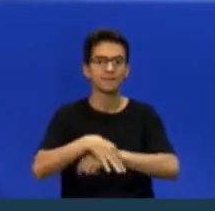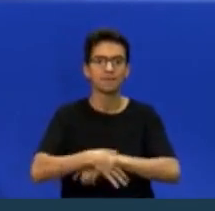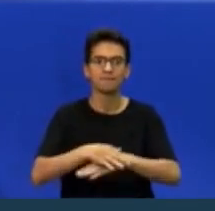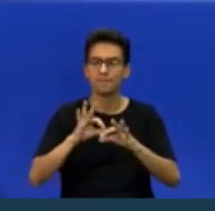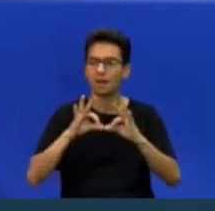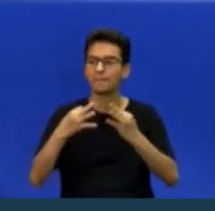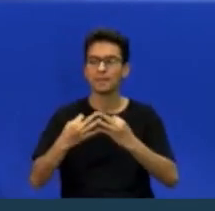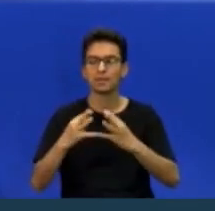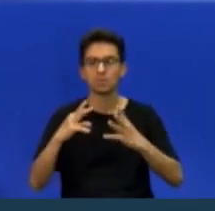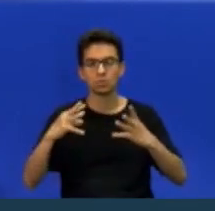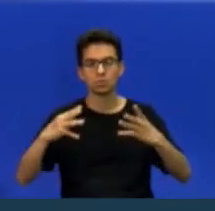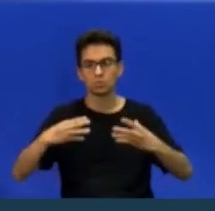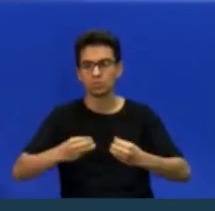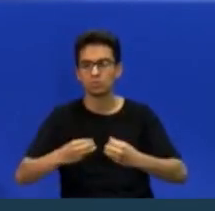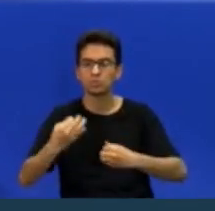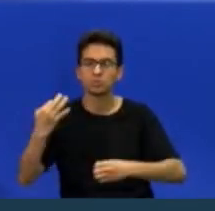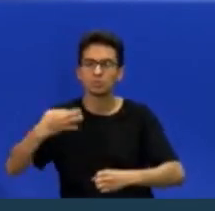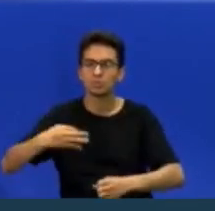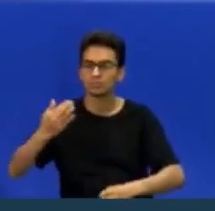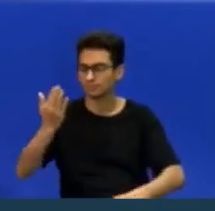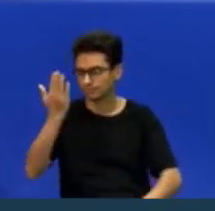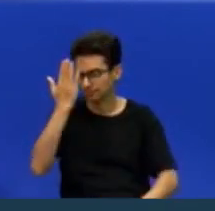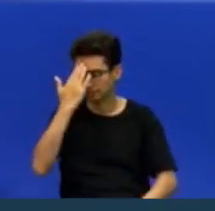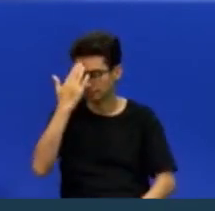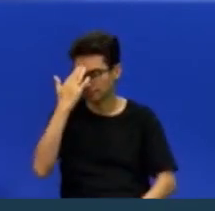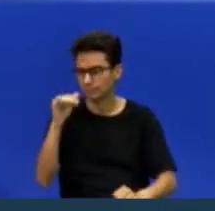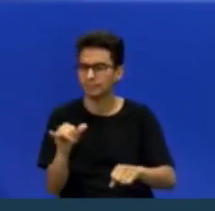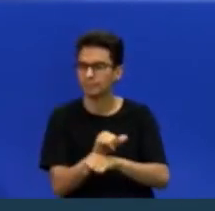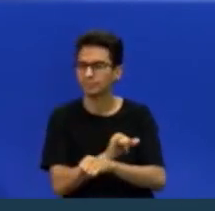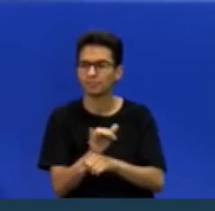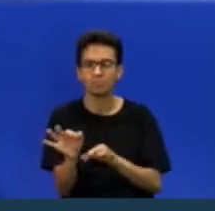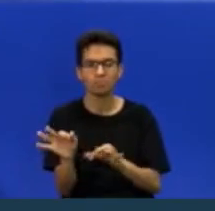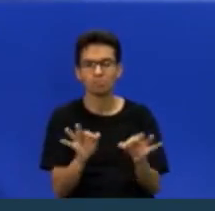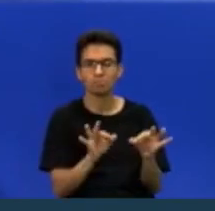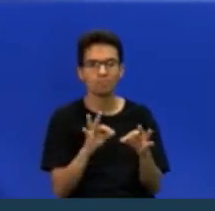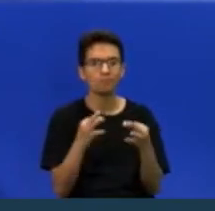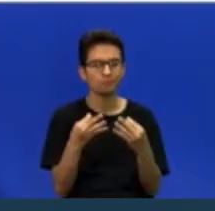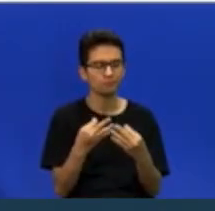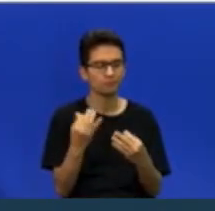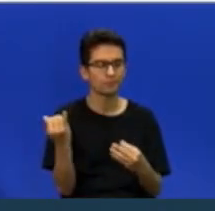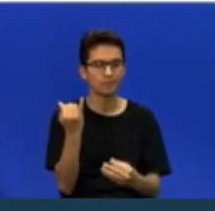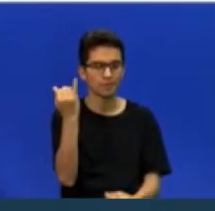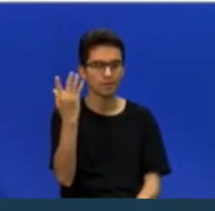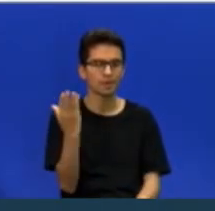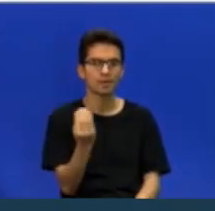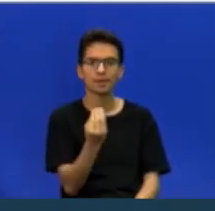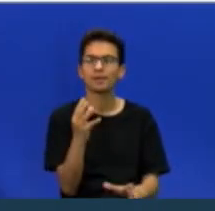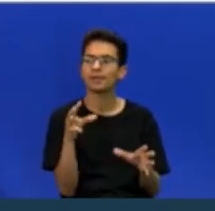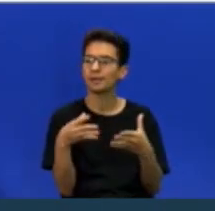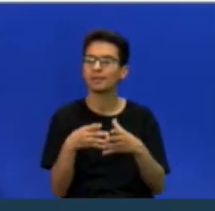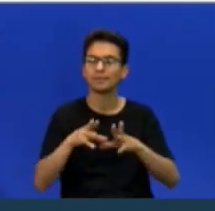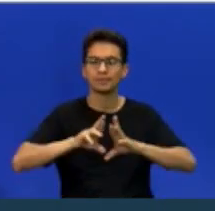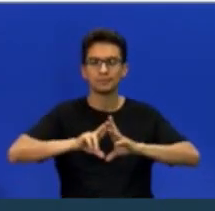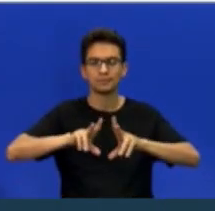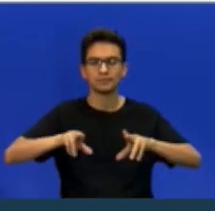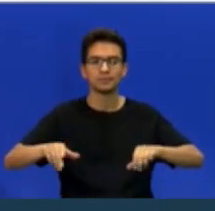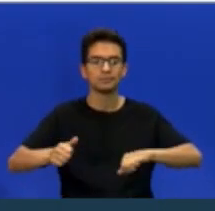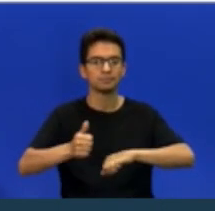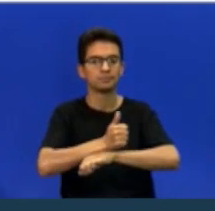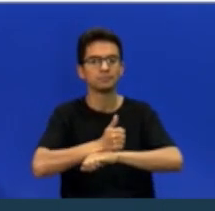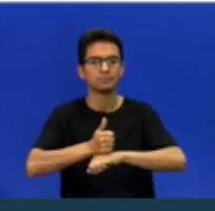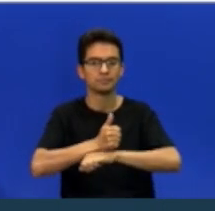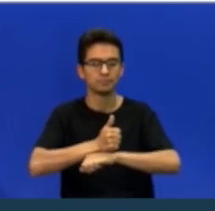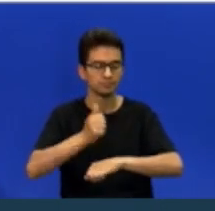como um todo. A estratégia Saúde da Família, um ponto importante, é o estabelecimento de uma equipe multiprofissional,